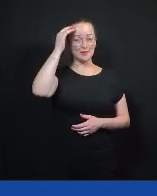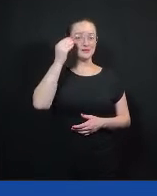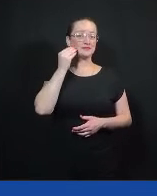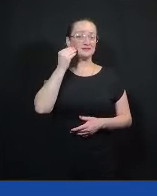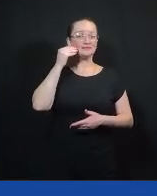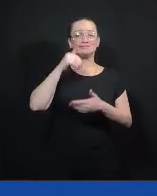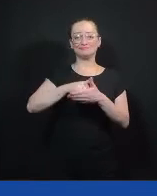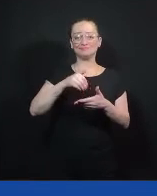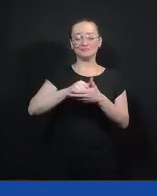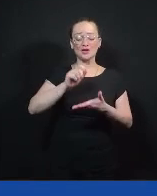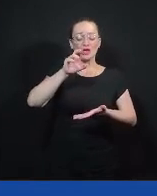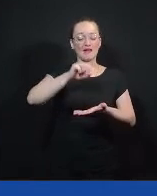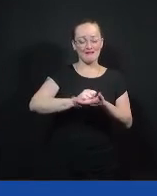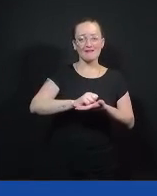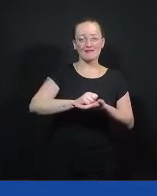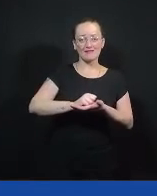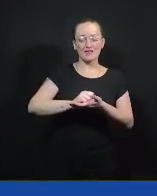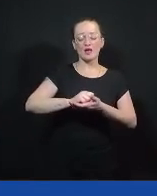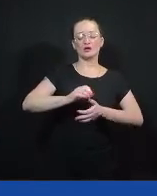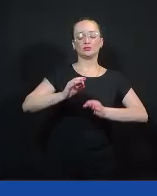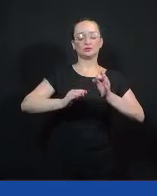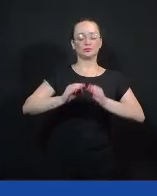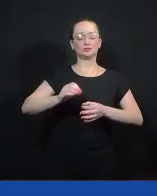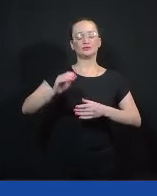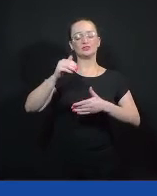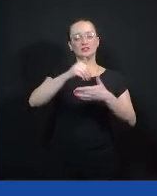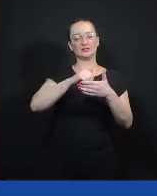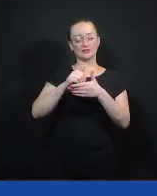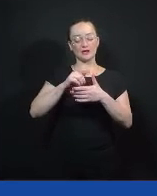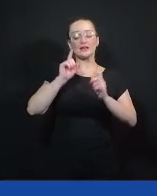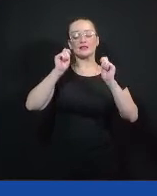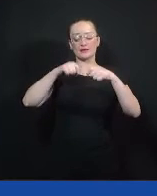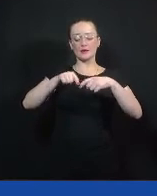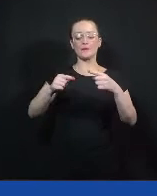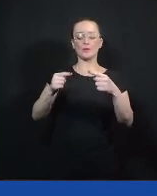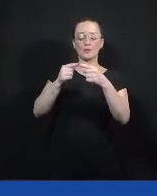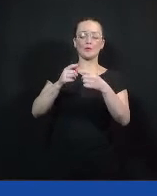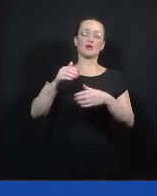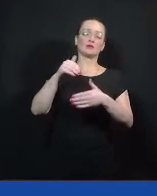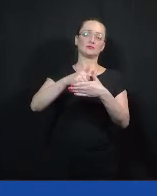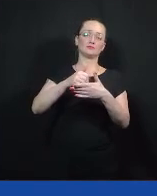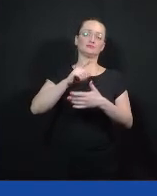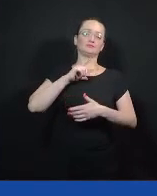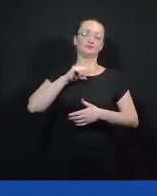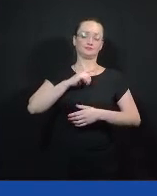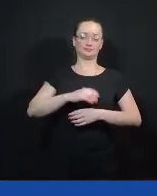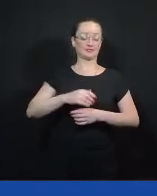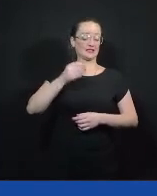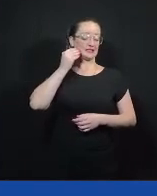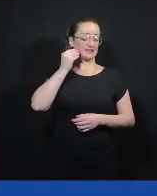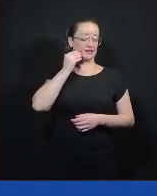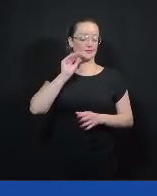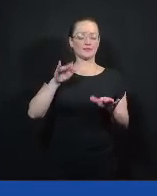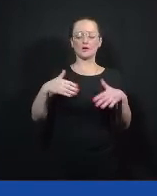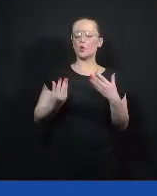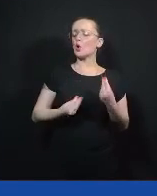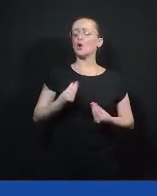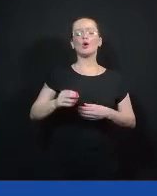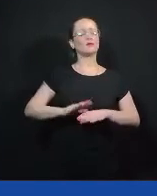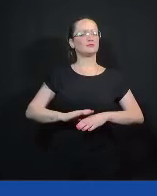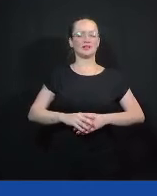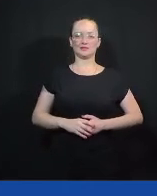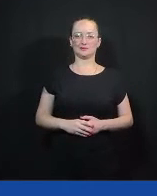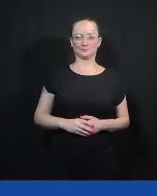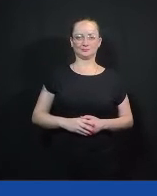candidato registrado na Justiça Eleitoral, apto a disputar as eleições. Então, o que costuma se